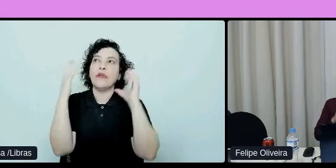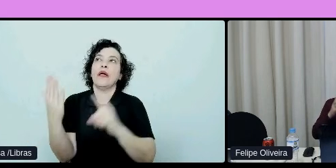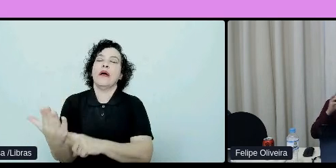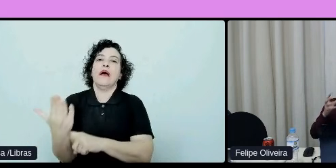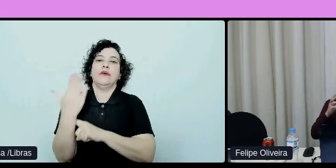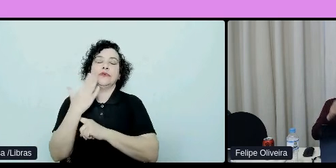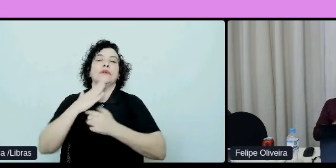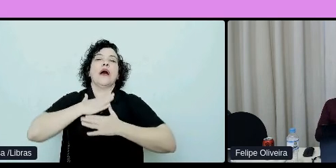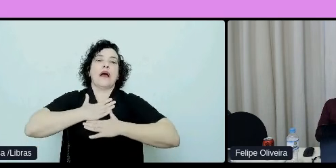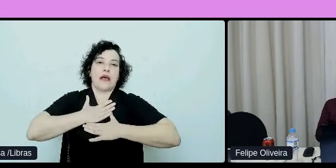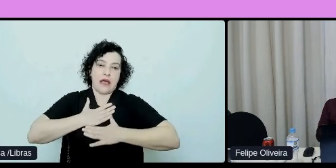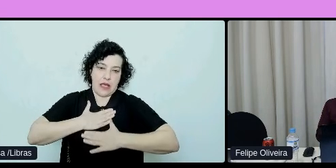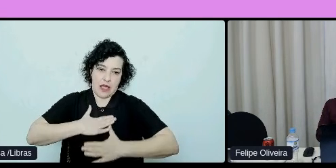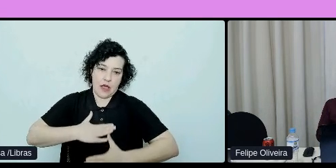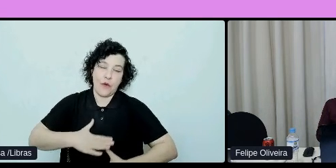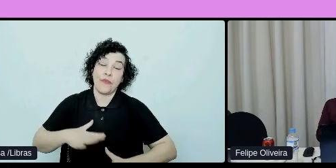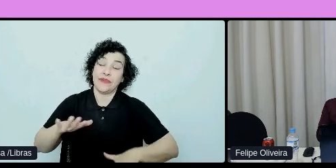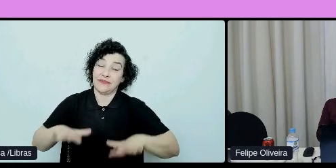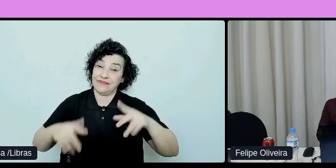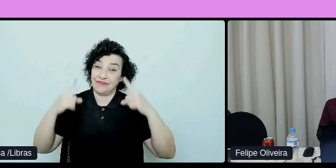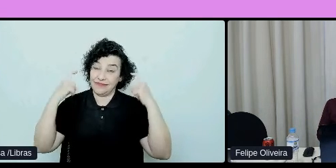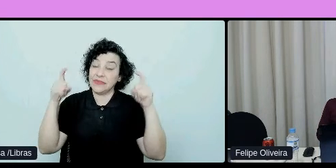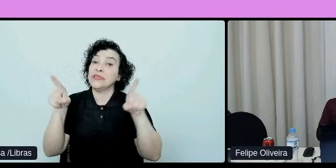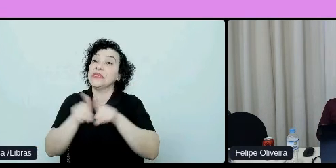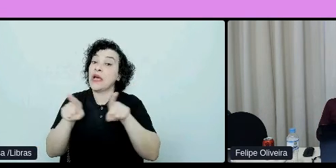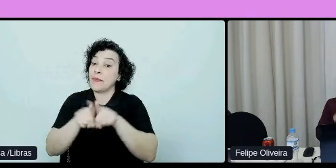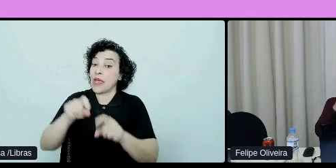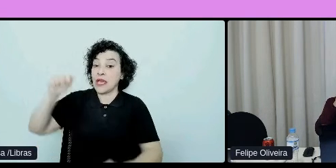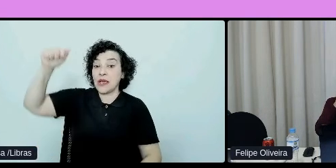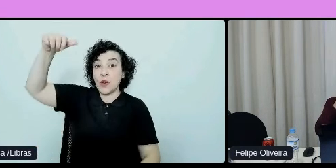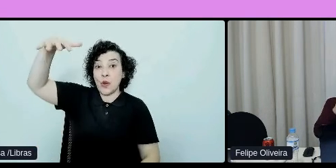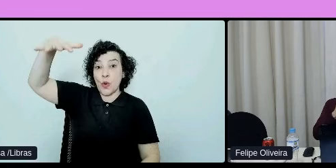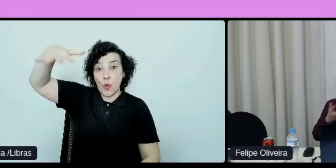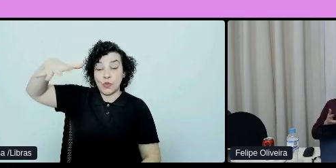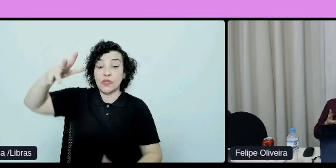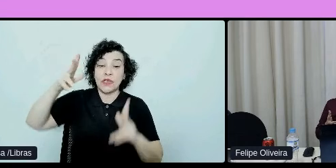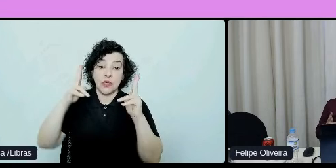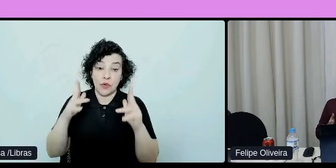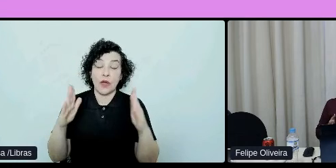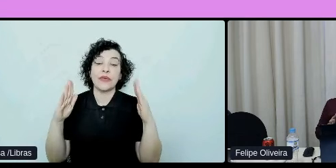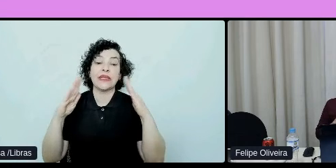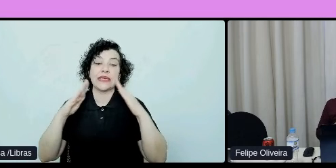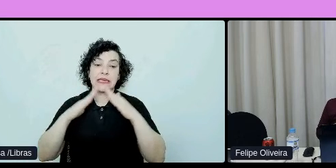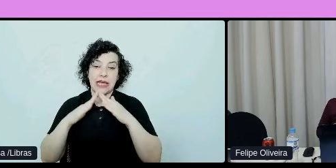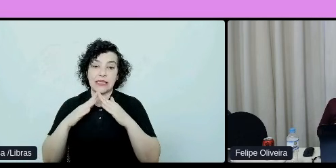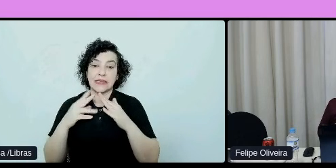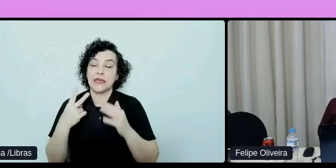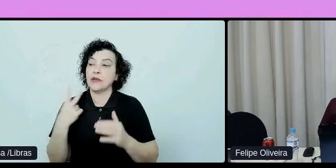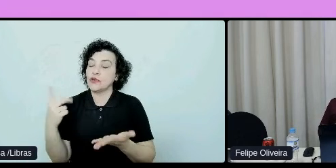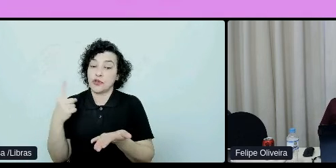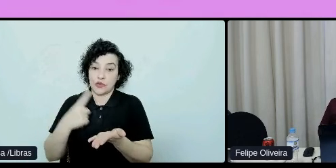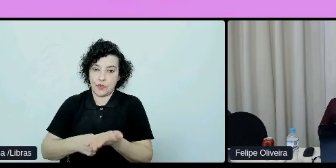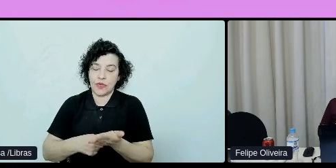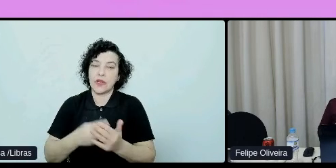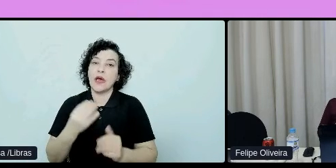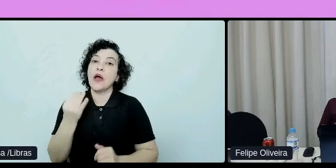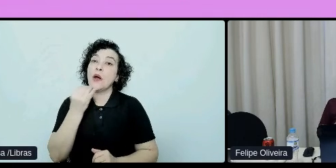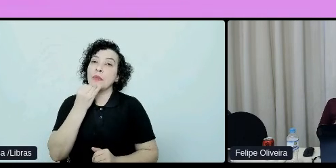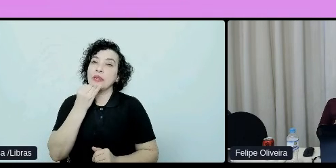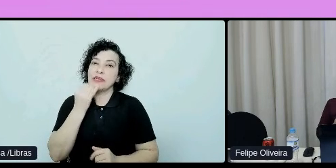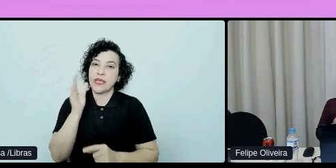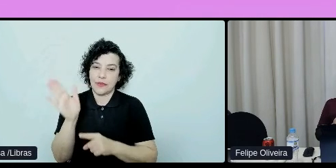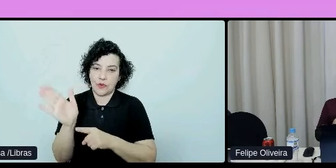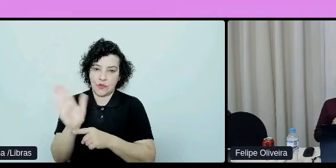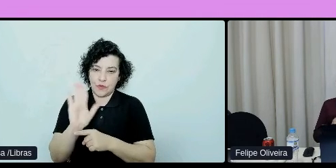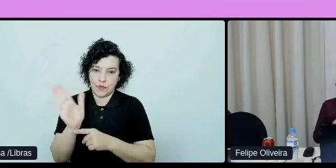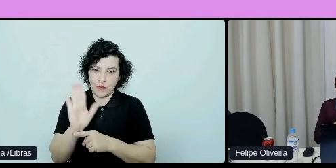Qualquer som muito alto ali pode ser um problema. Luz também, luz é a mesma coisa. Então, em casa, a gente tem alguns combinados, né? Então, se a gente vai assistir, por exemplo, um filme